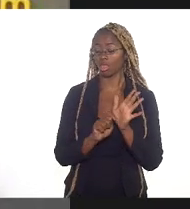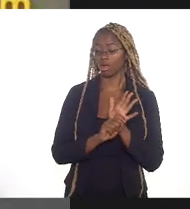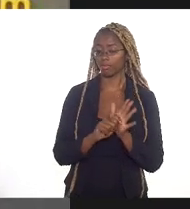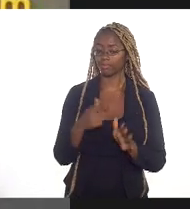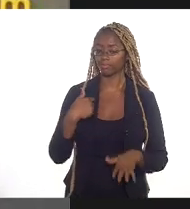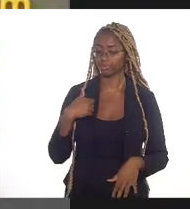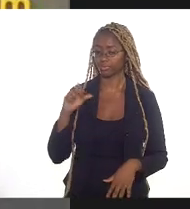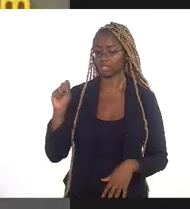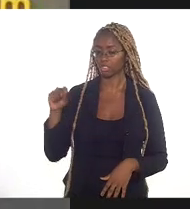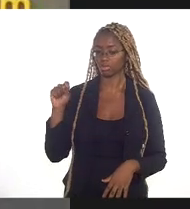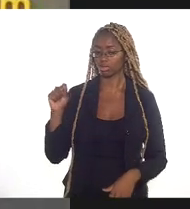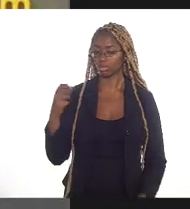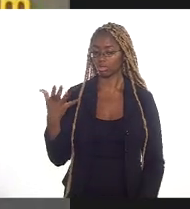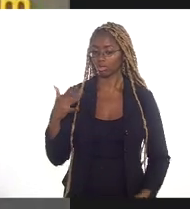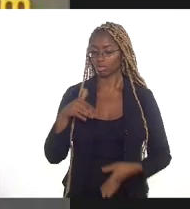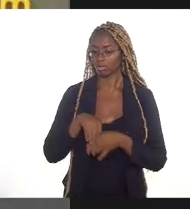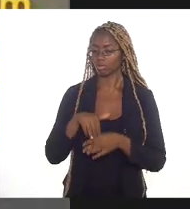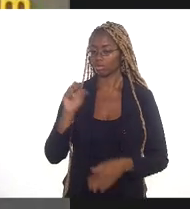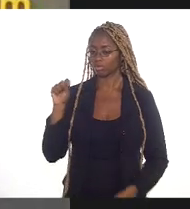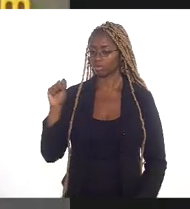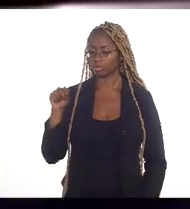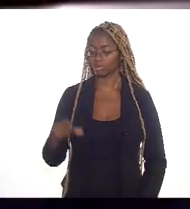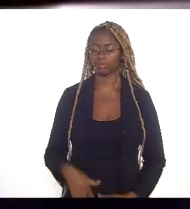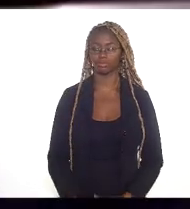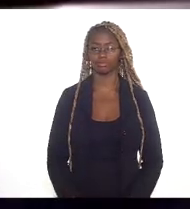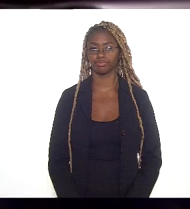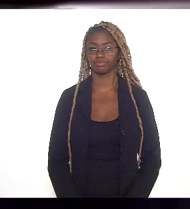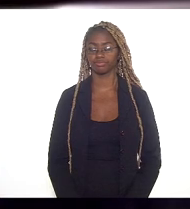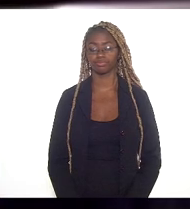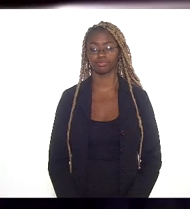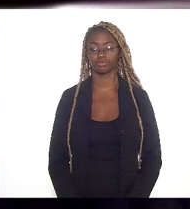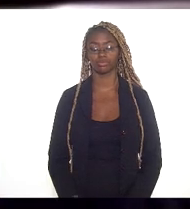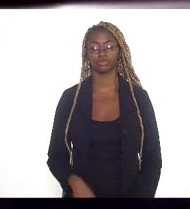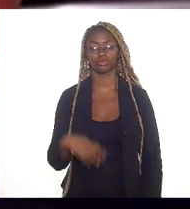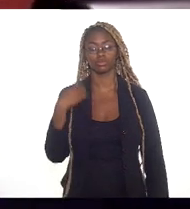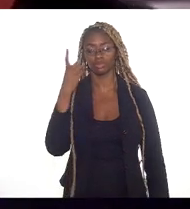voto é favorável. Ok. Deputado Eurico Júnior.